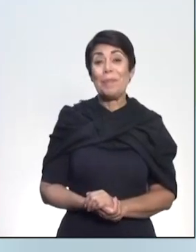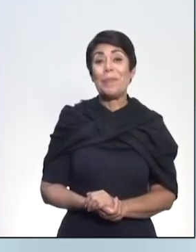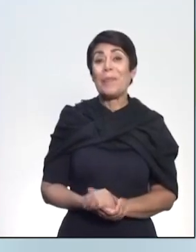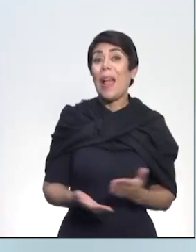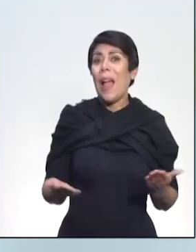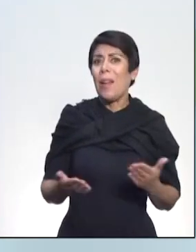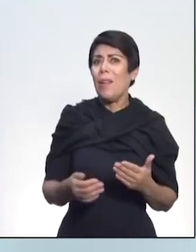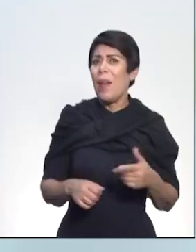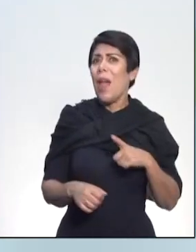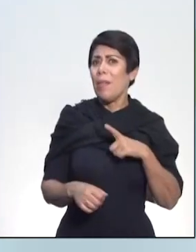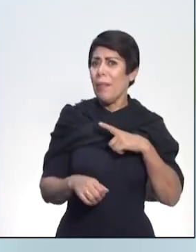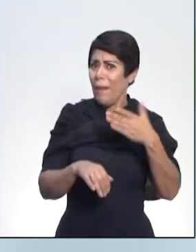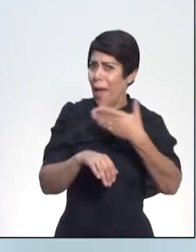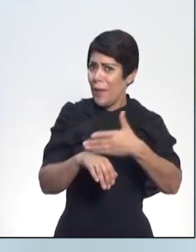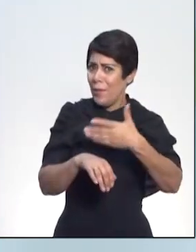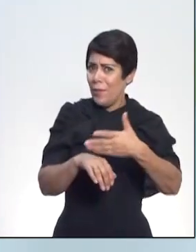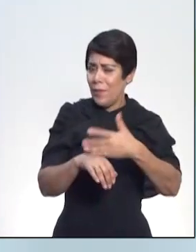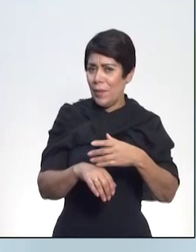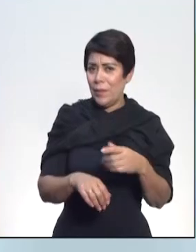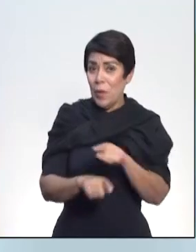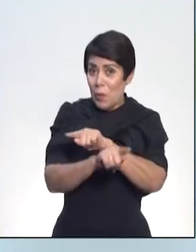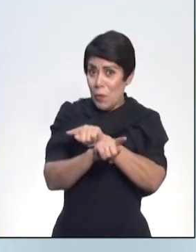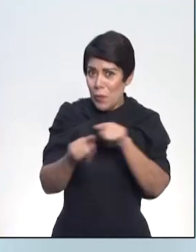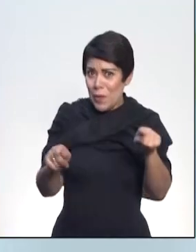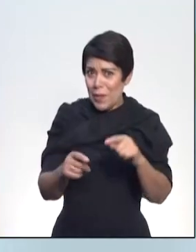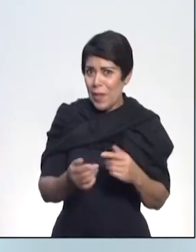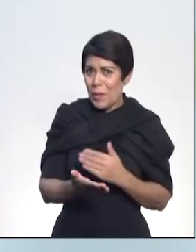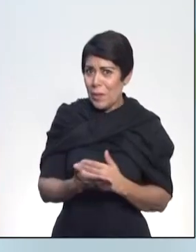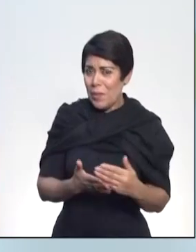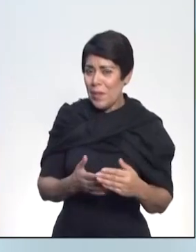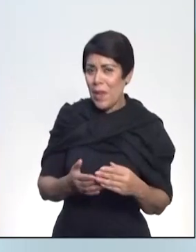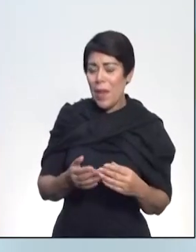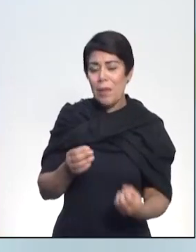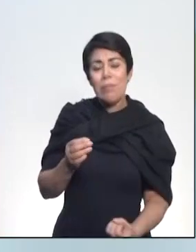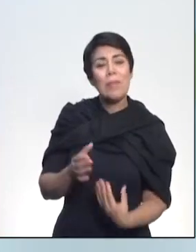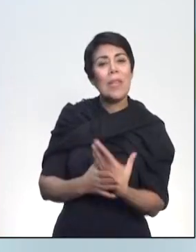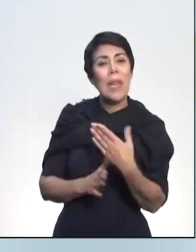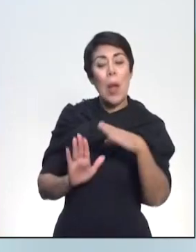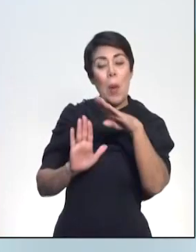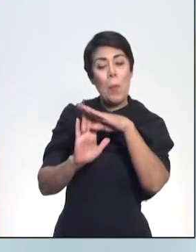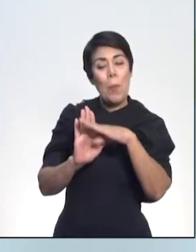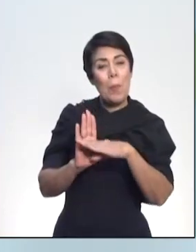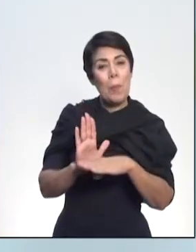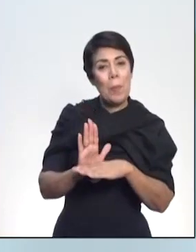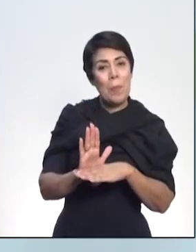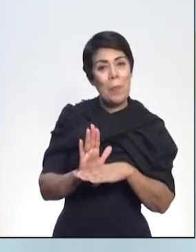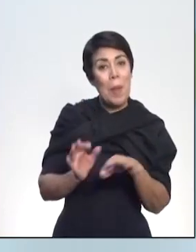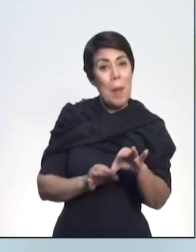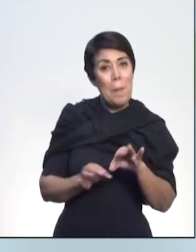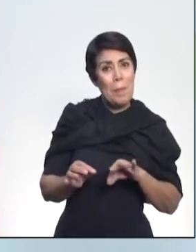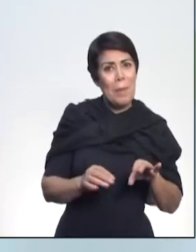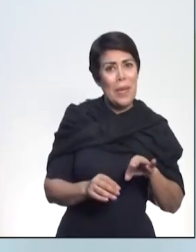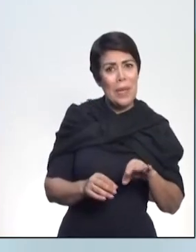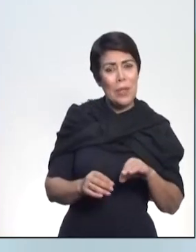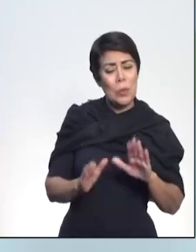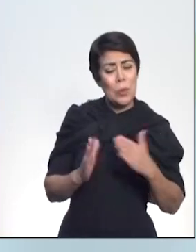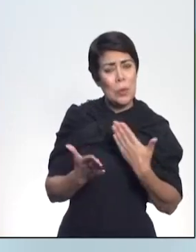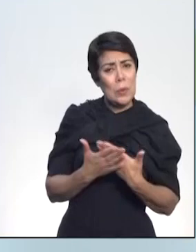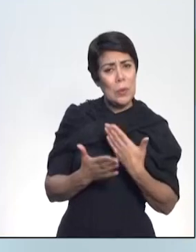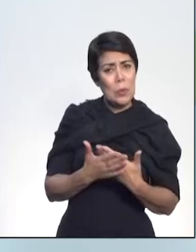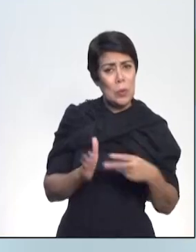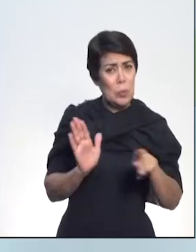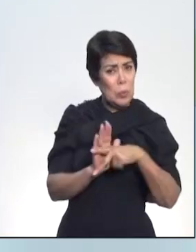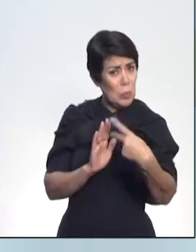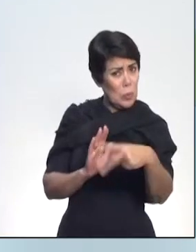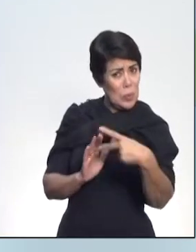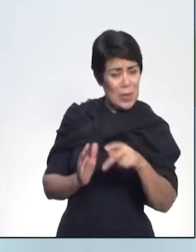uma atividade, porque agora é o momento de vocês elaborarem o plano de estudo de vocês, tá? Então, vocês vão pensar